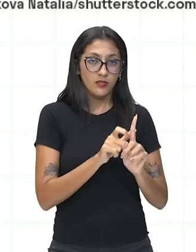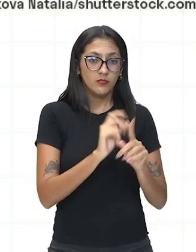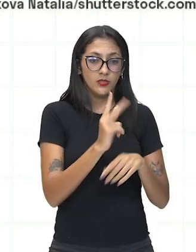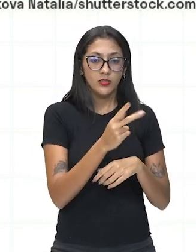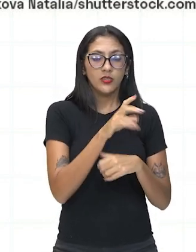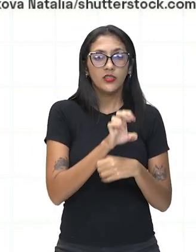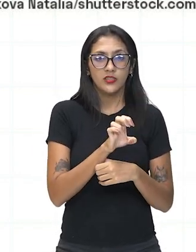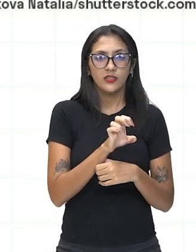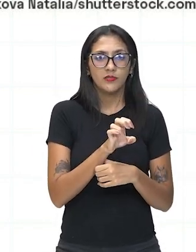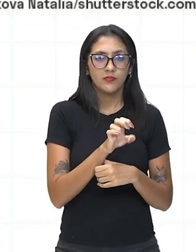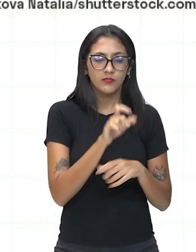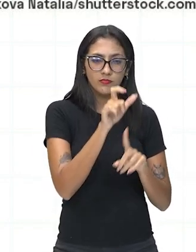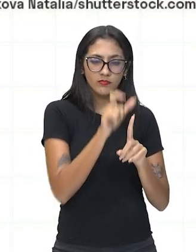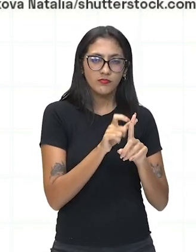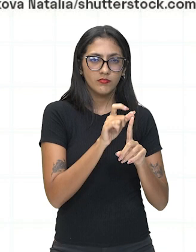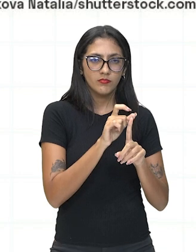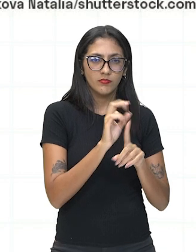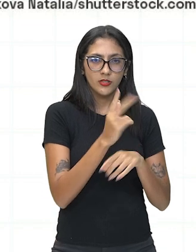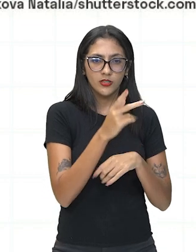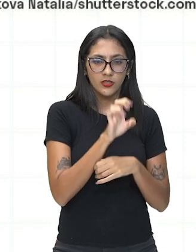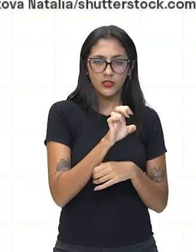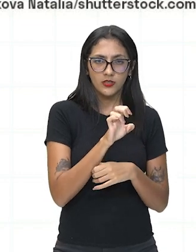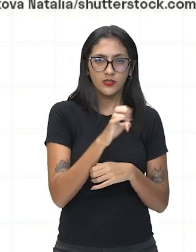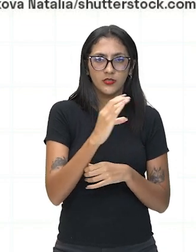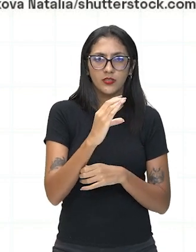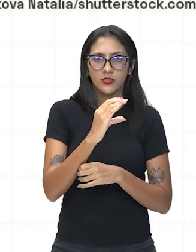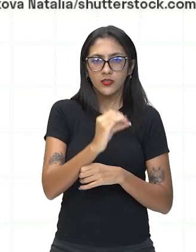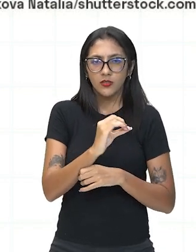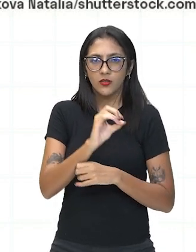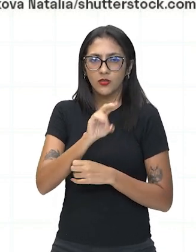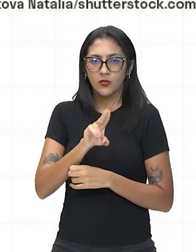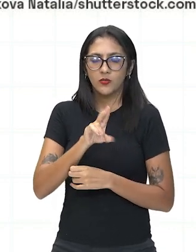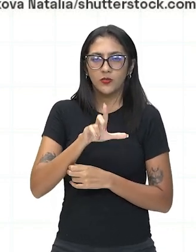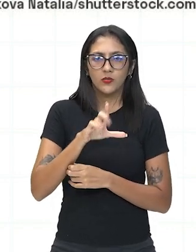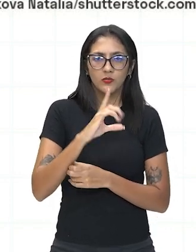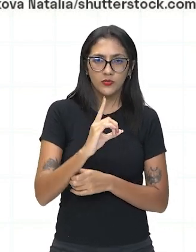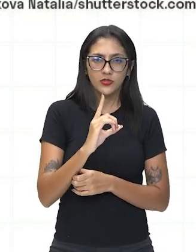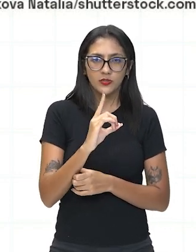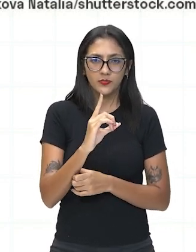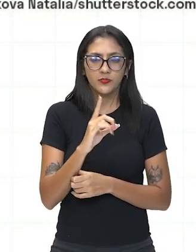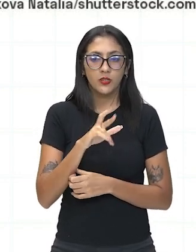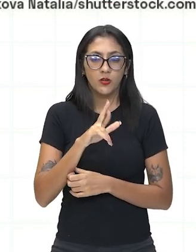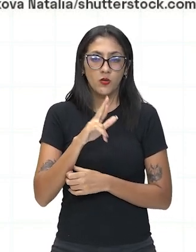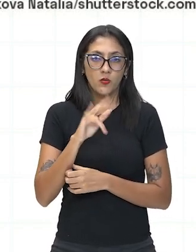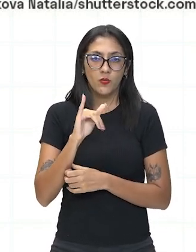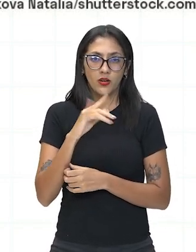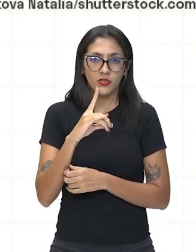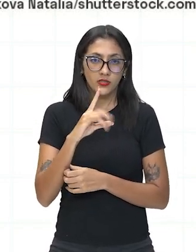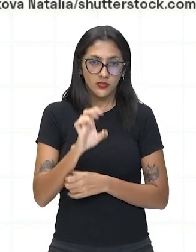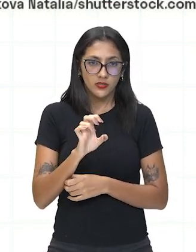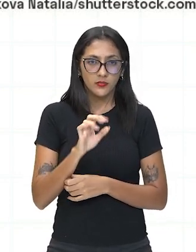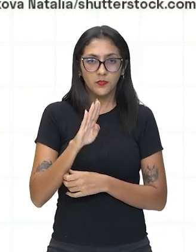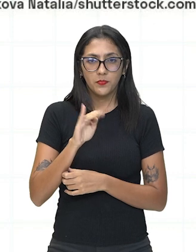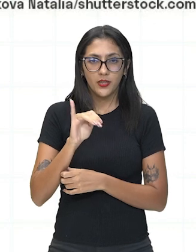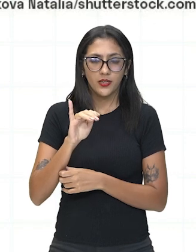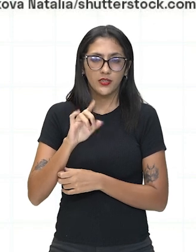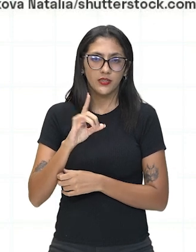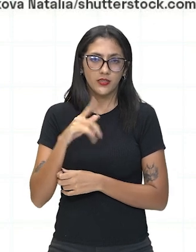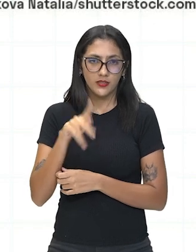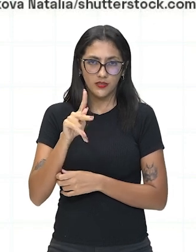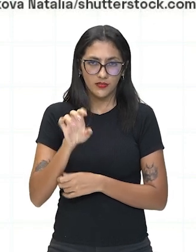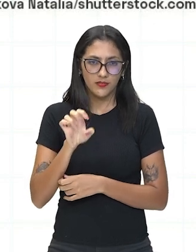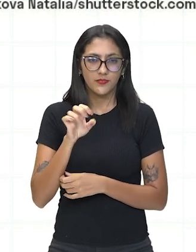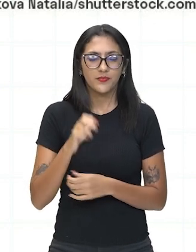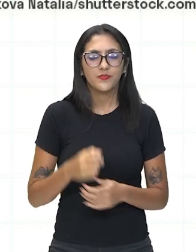could, ele tinha capacidade de andar de bicicleta, né? ride a bike.